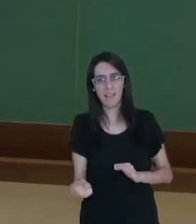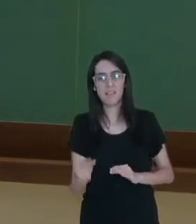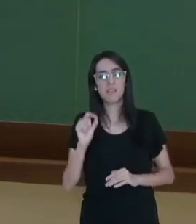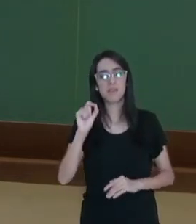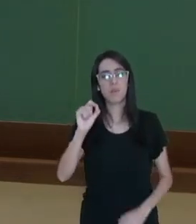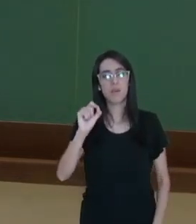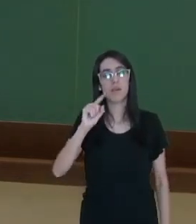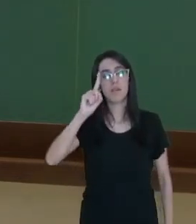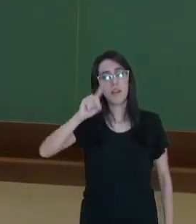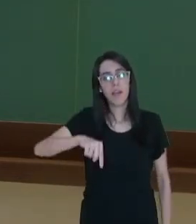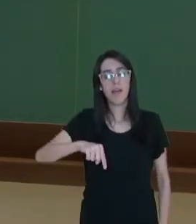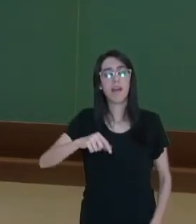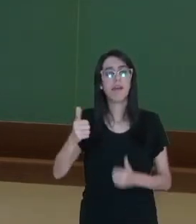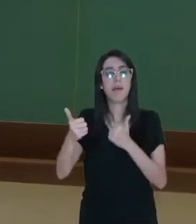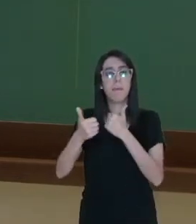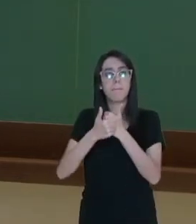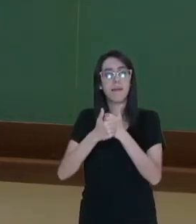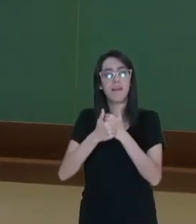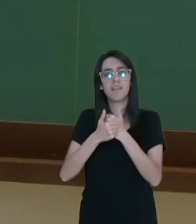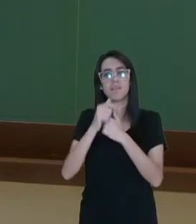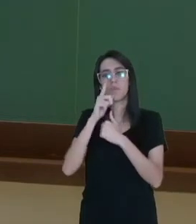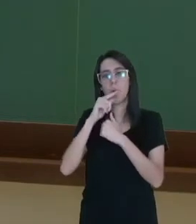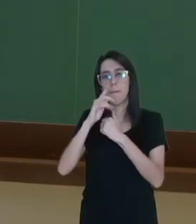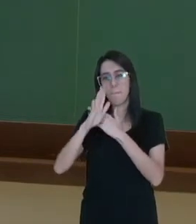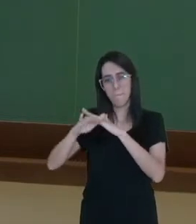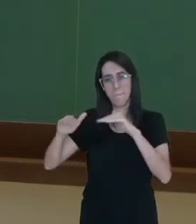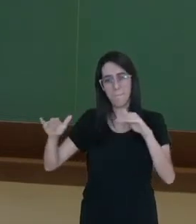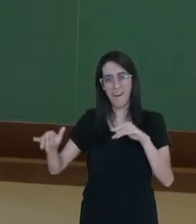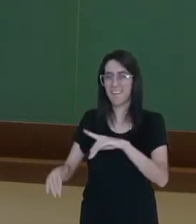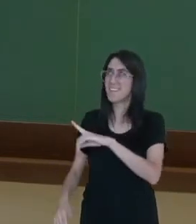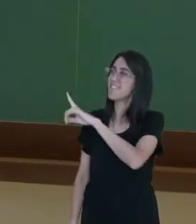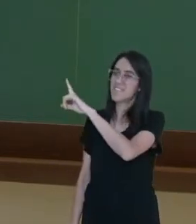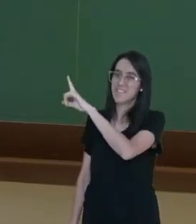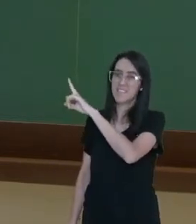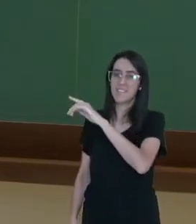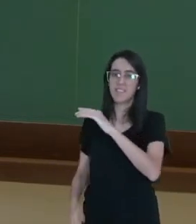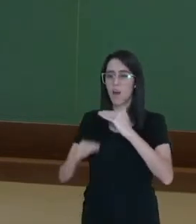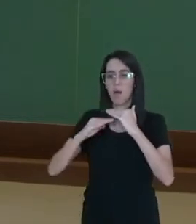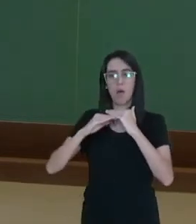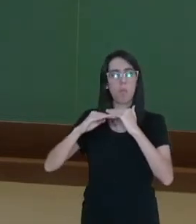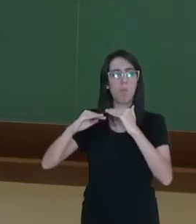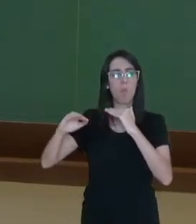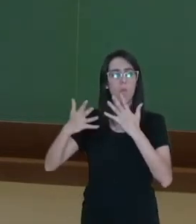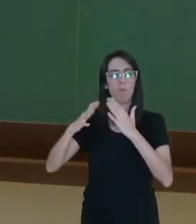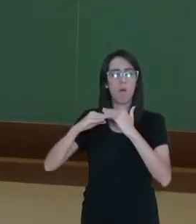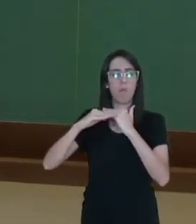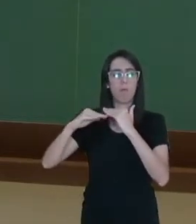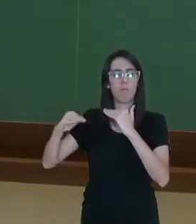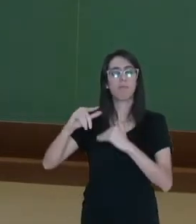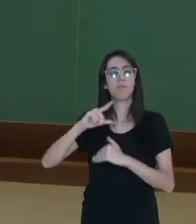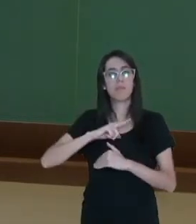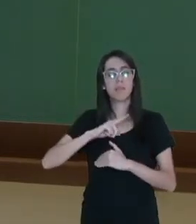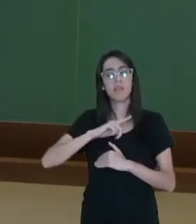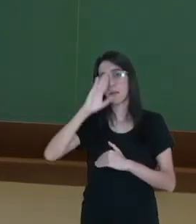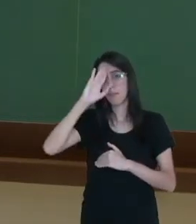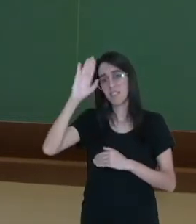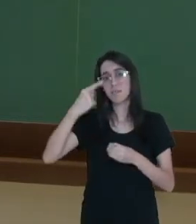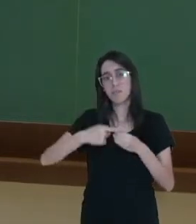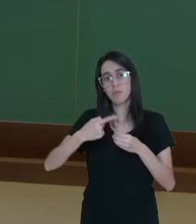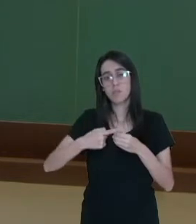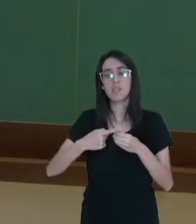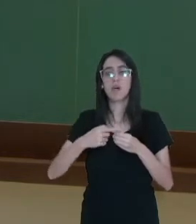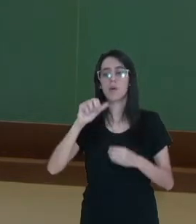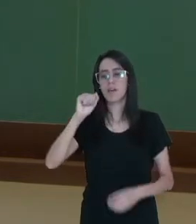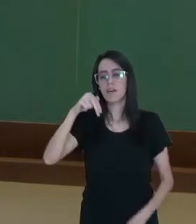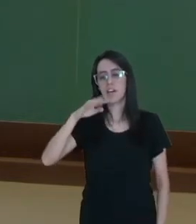mais próximas ao nível do mar, são as áreas de relevo plano, onde nós temos as principais cidades de